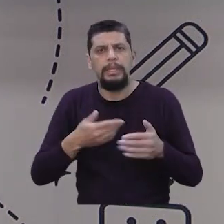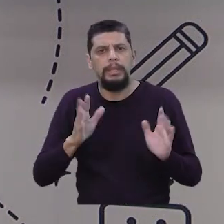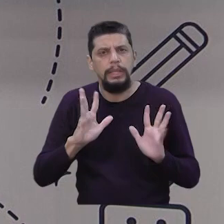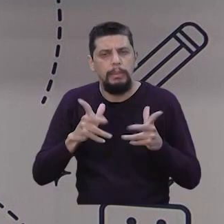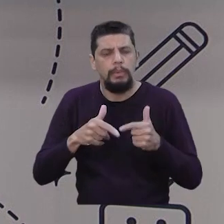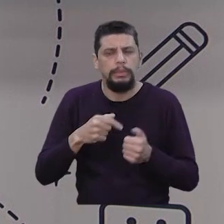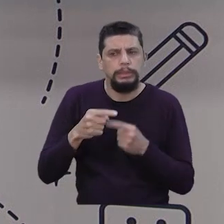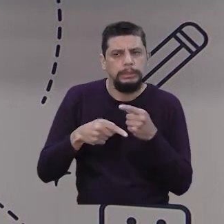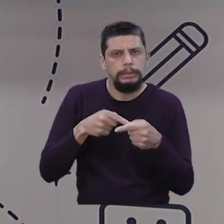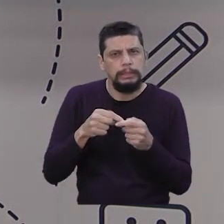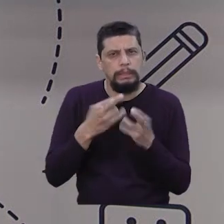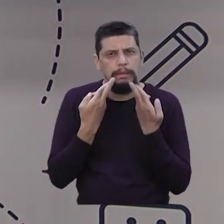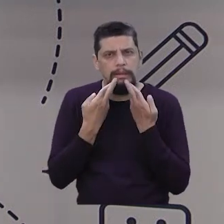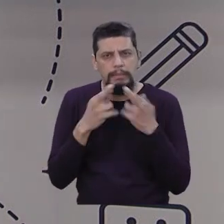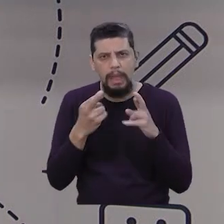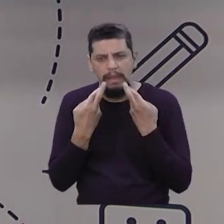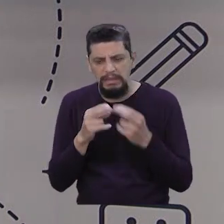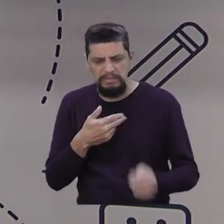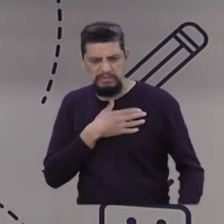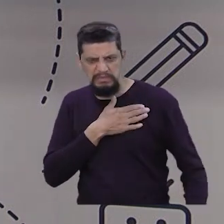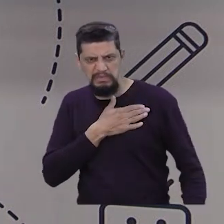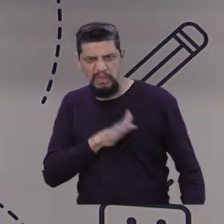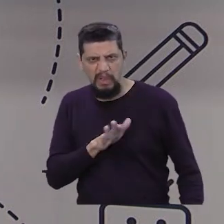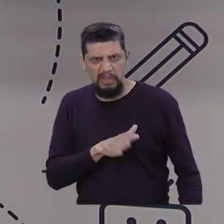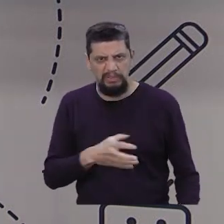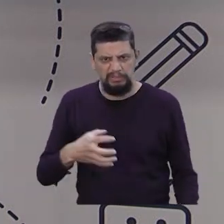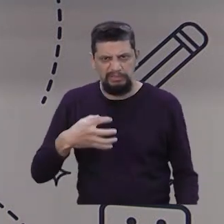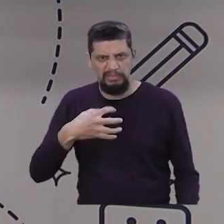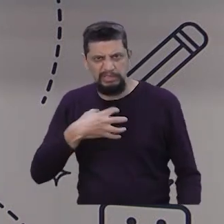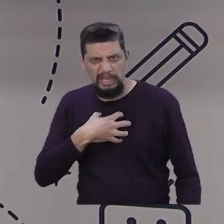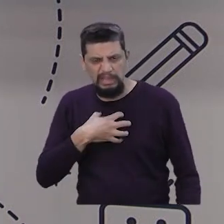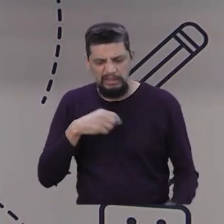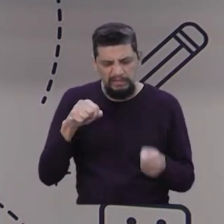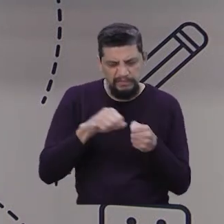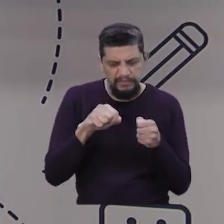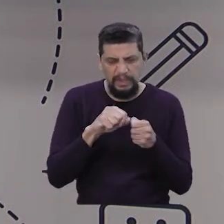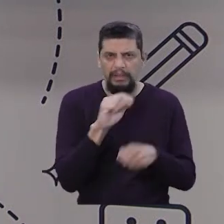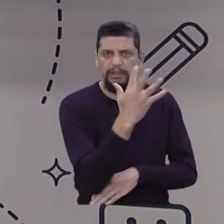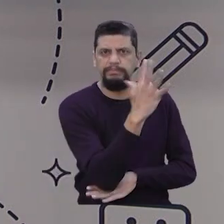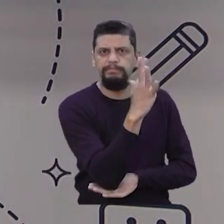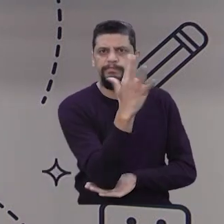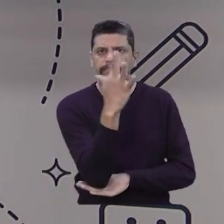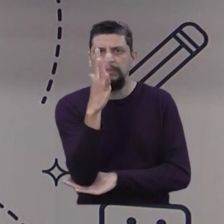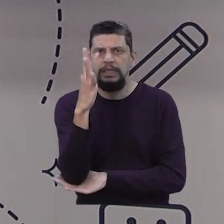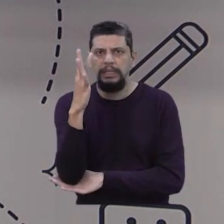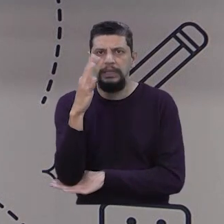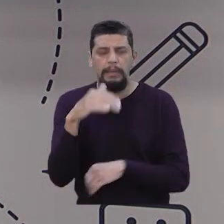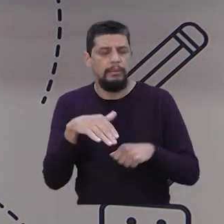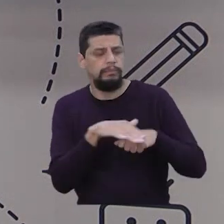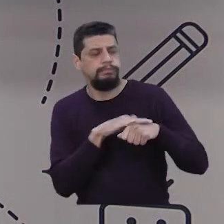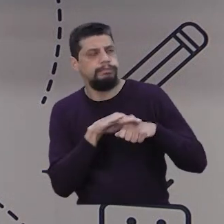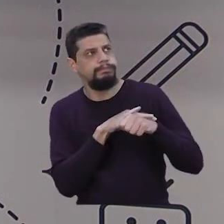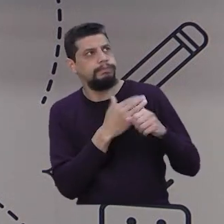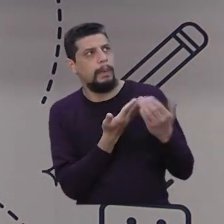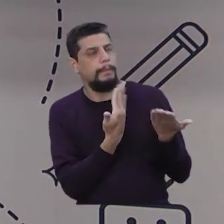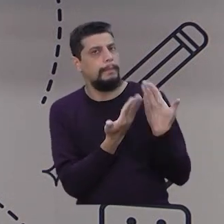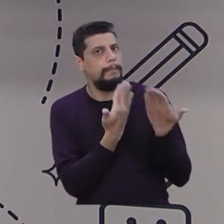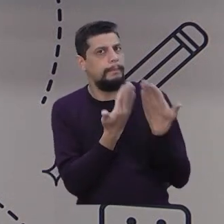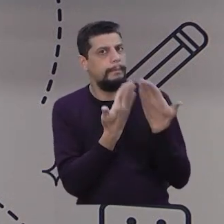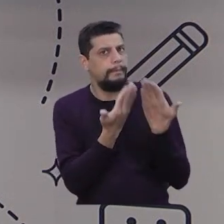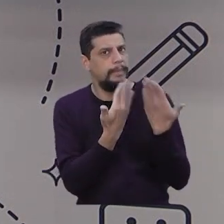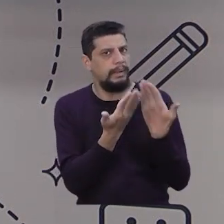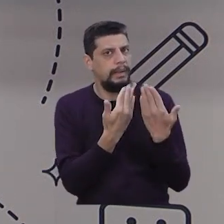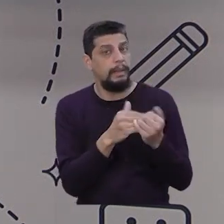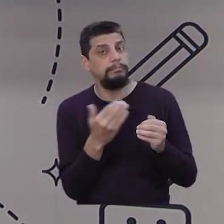tudo isso, reclamar que ele não estava gostando do jeito que ele foi construído, ele foi conversar com o Criador.